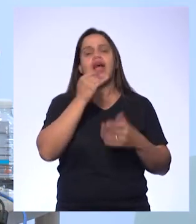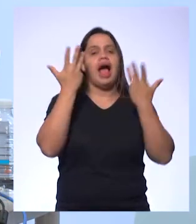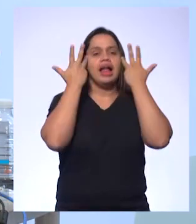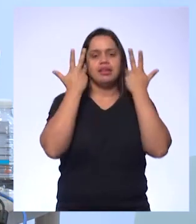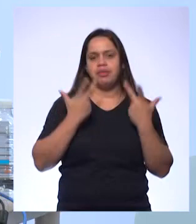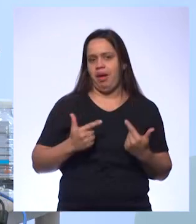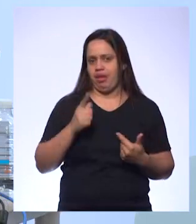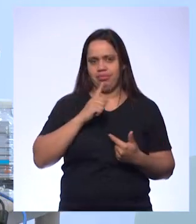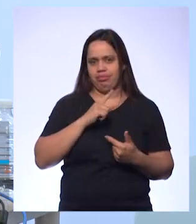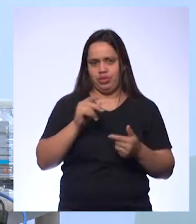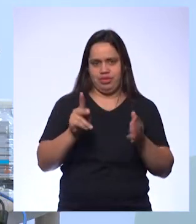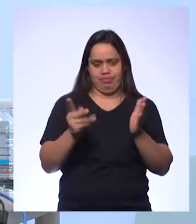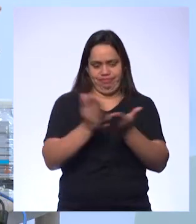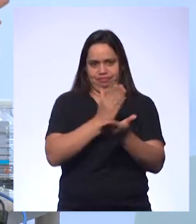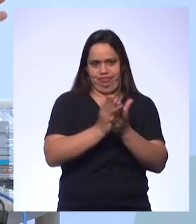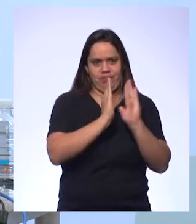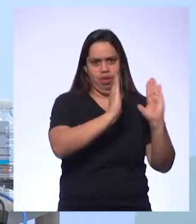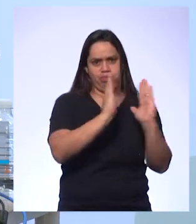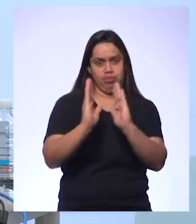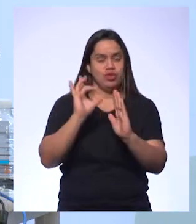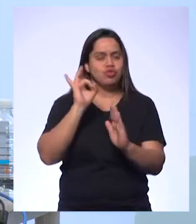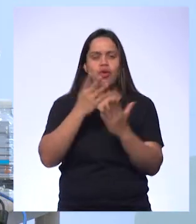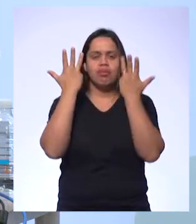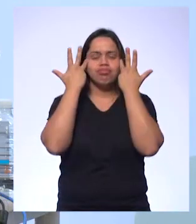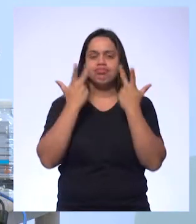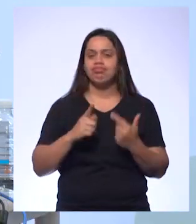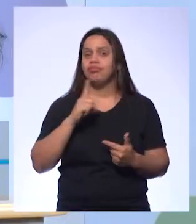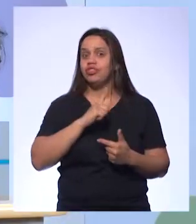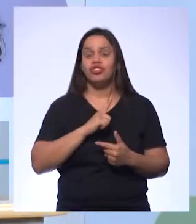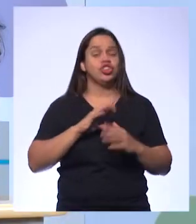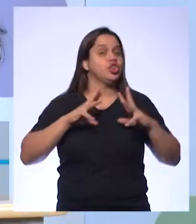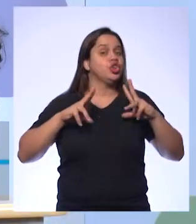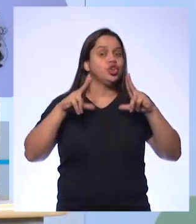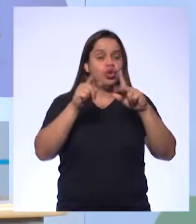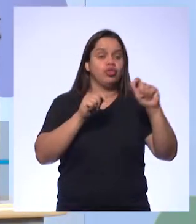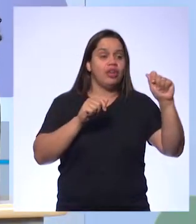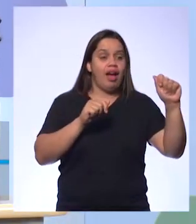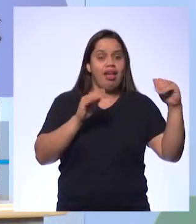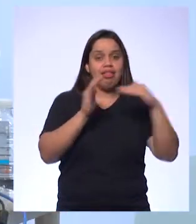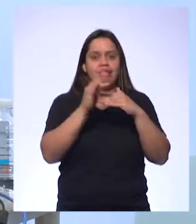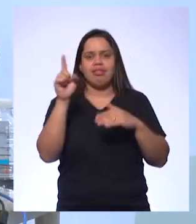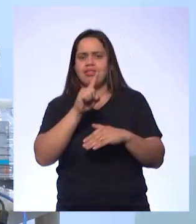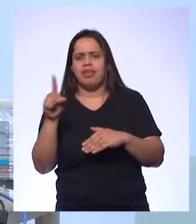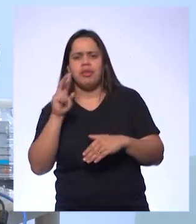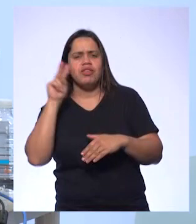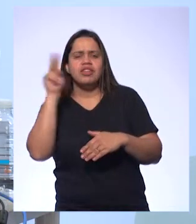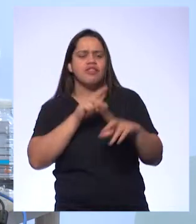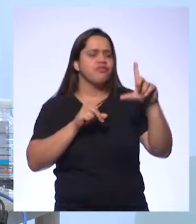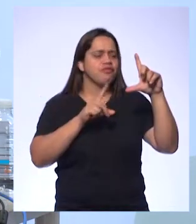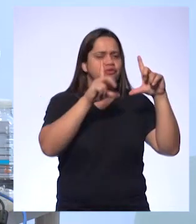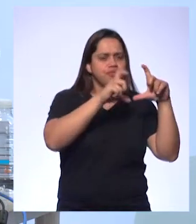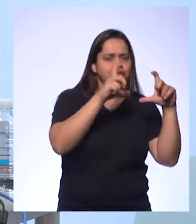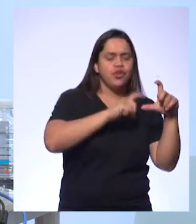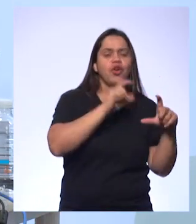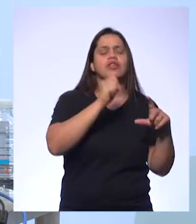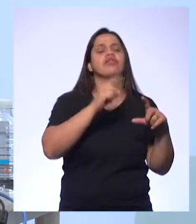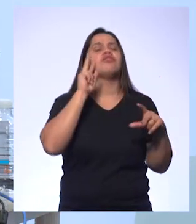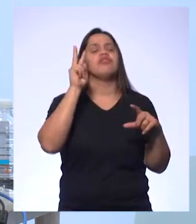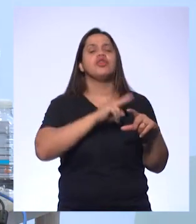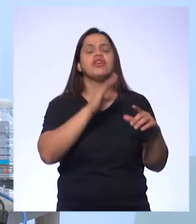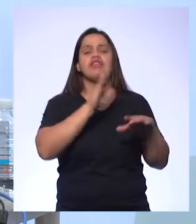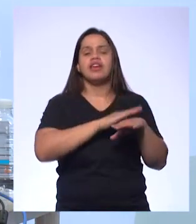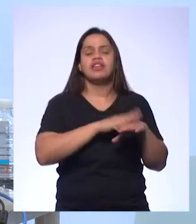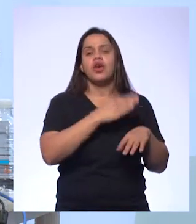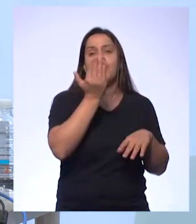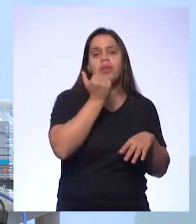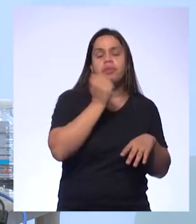Uhum, Enciclopédia só de animais. Então, tinha todos os animais de A a Z, isso. para você olhar foto, para você saber o que fazia, o que comia. Ou, por